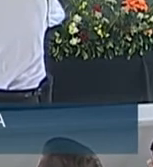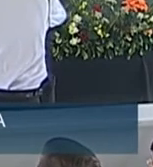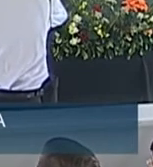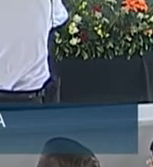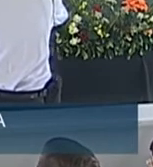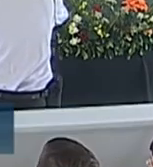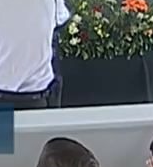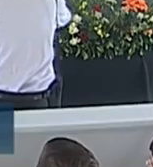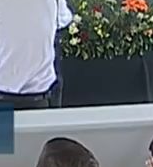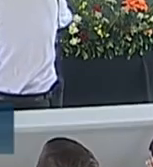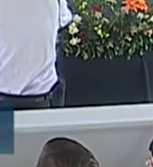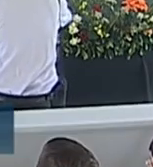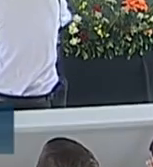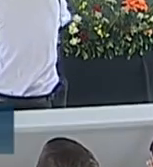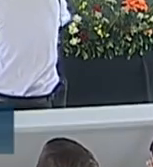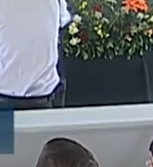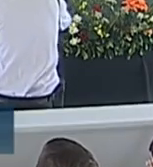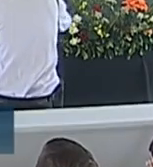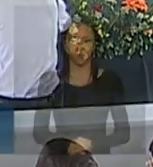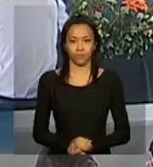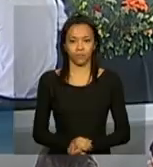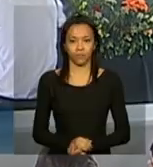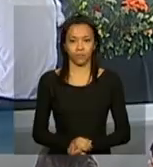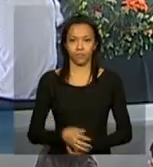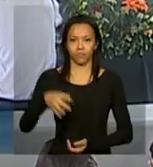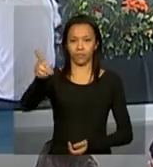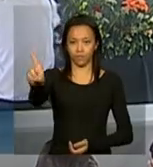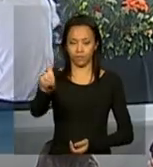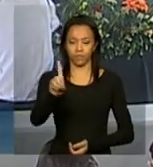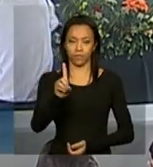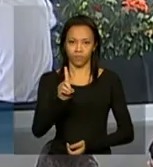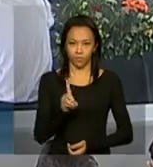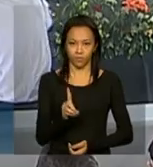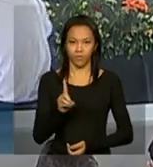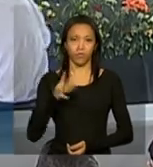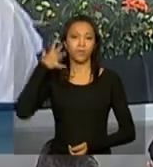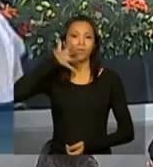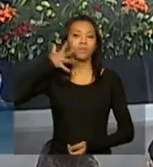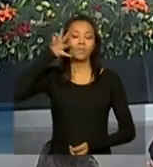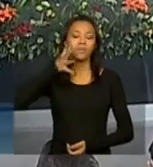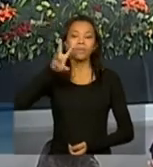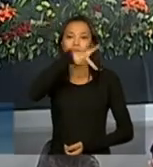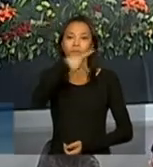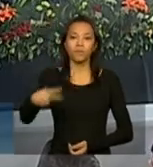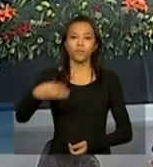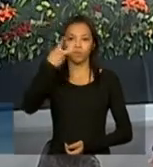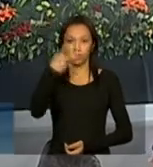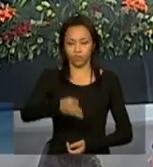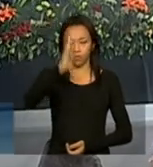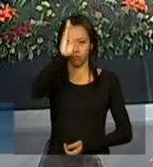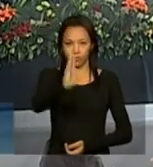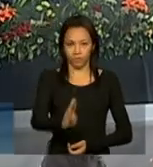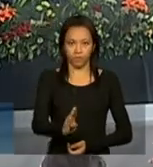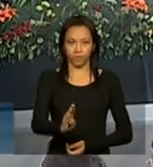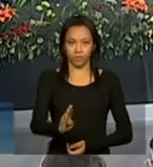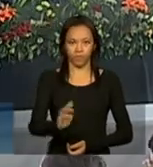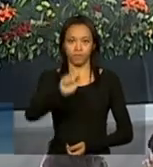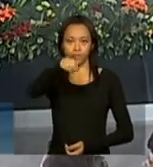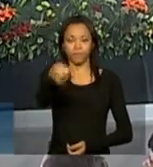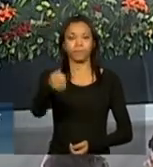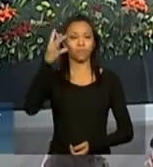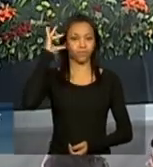Senhoras e senhores, com a palavra, a presidenta da República,